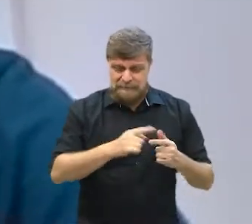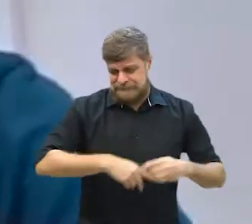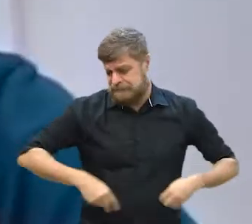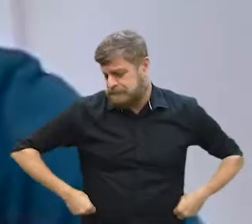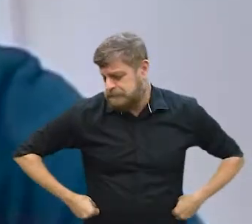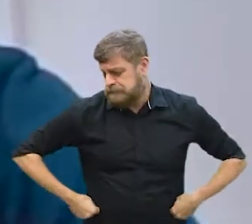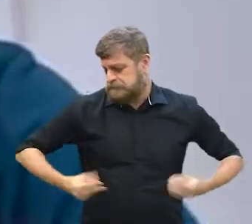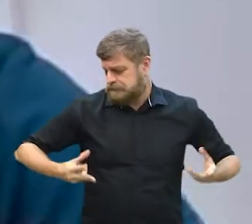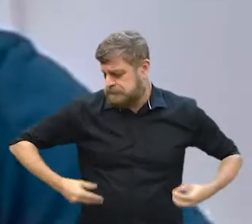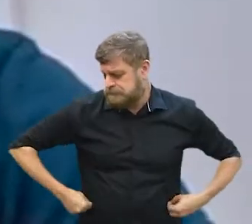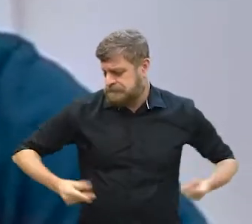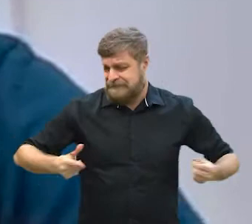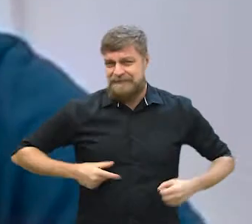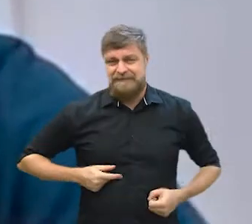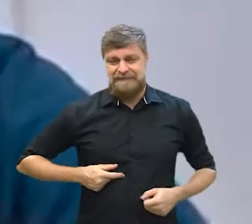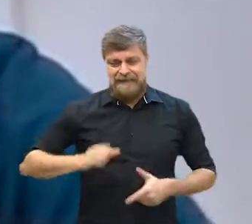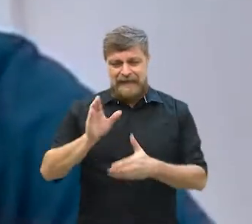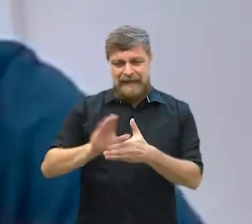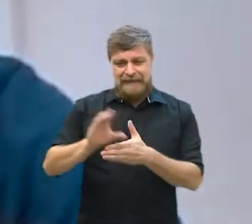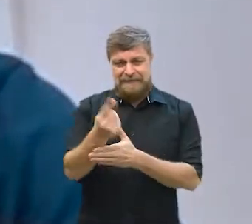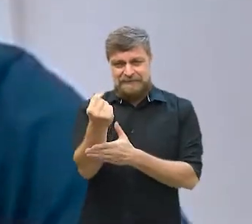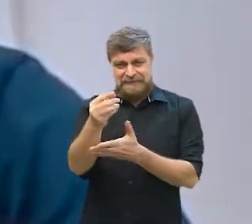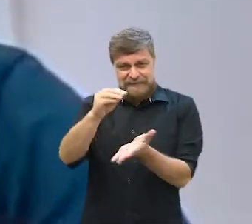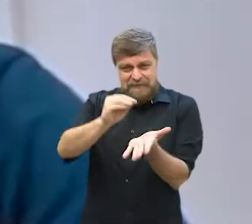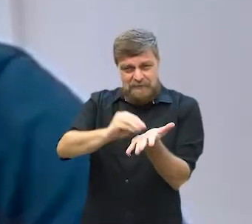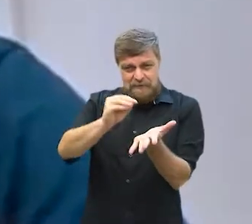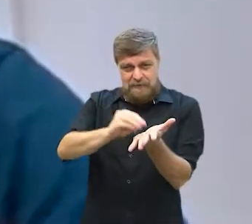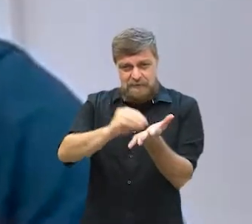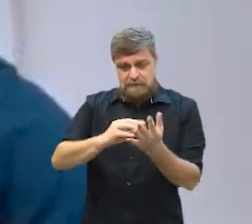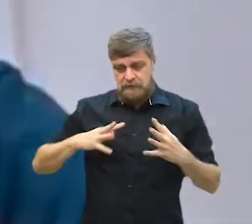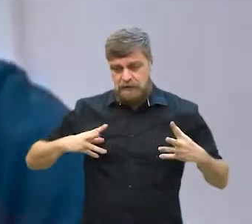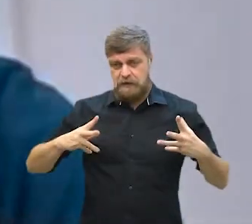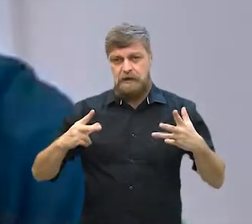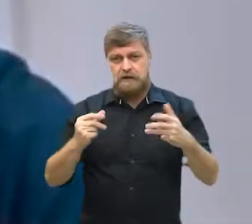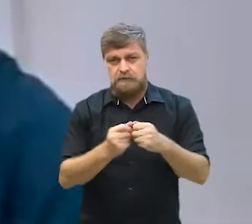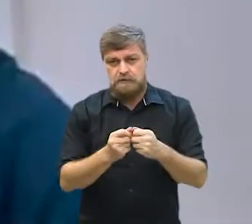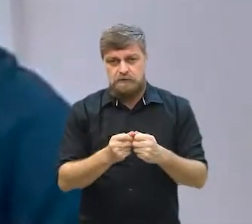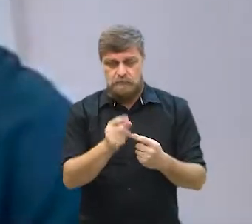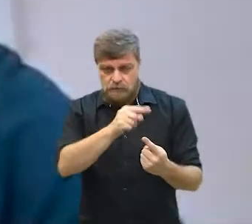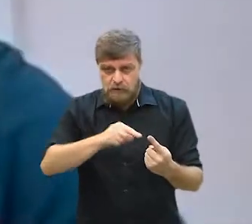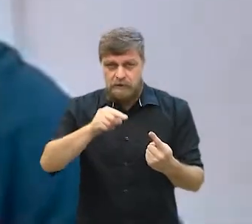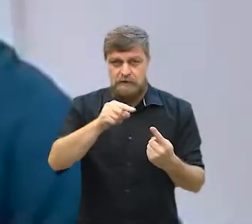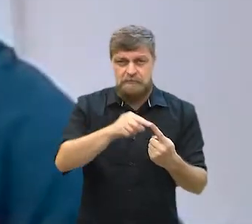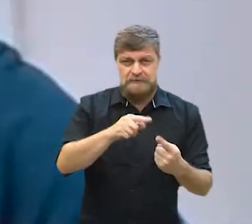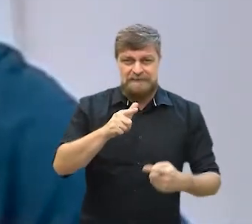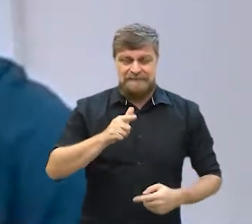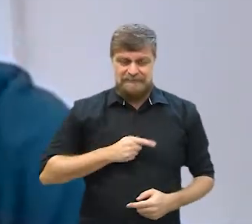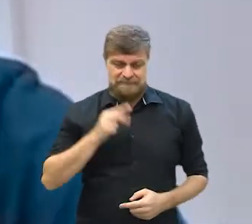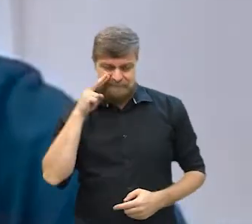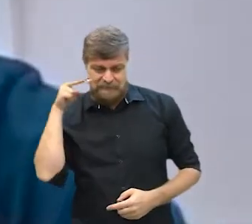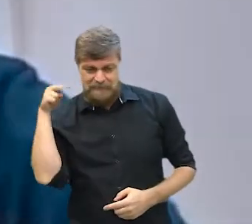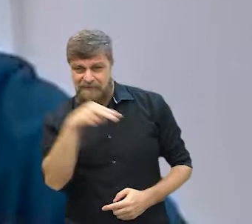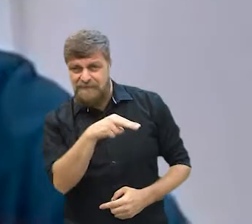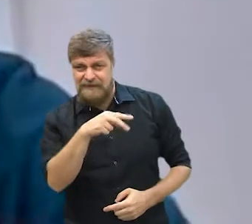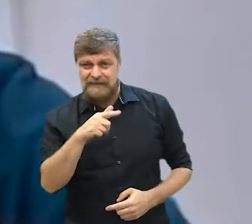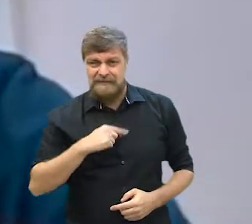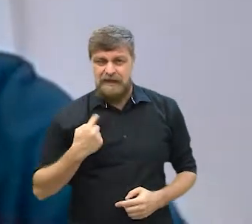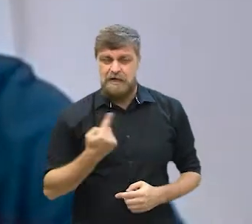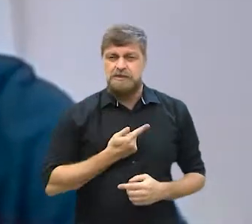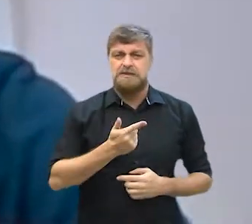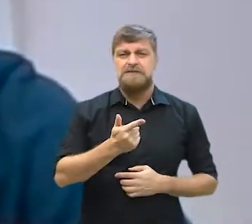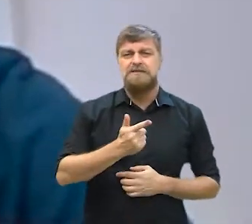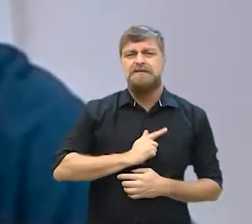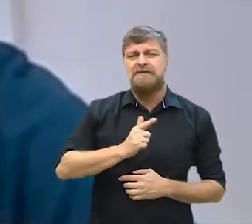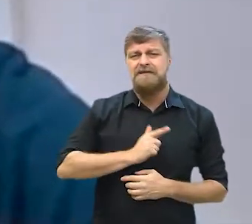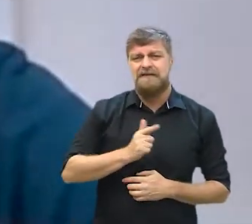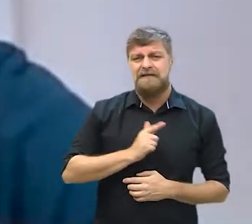de custeio, com a crise, porque assim, né, todo mundo visa o lado ruim, assim, quando a